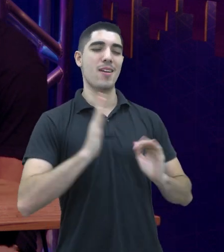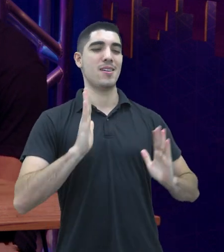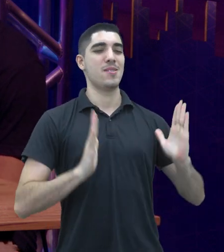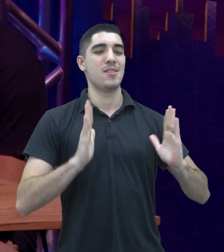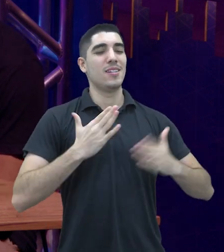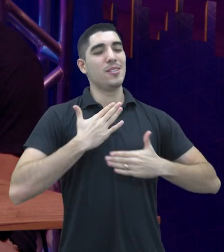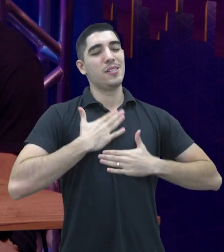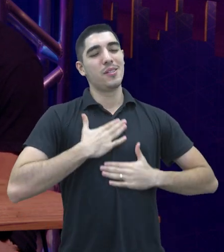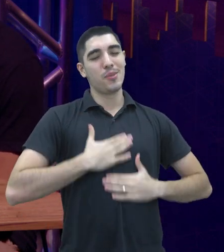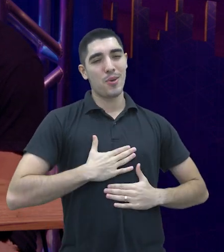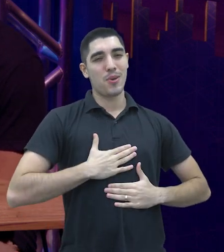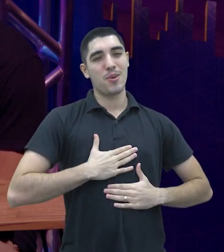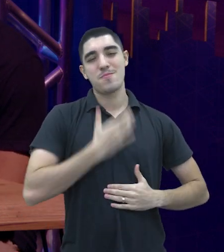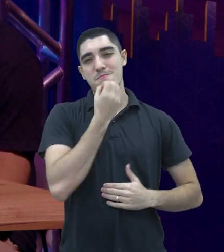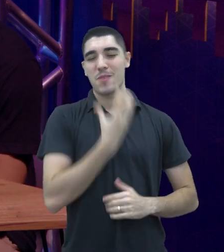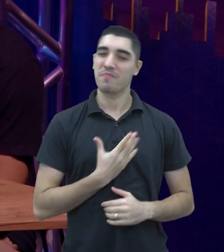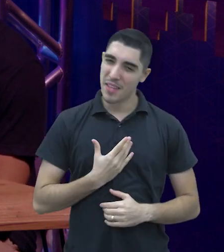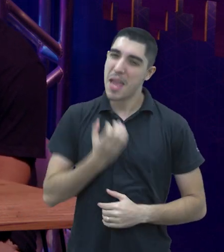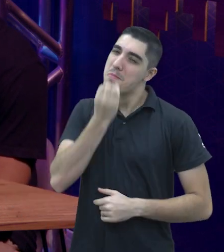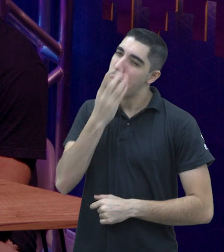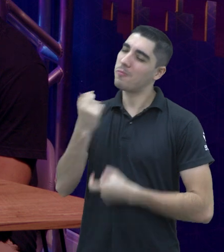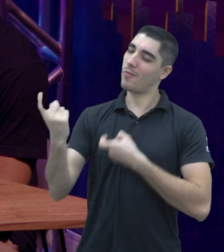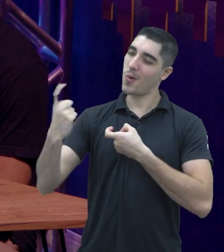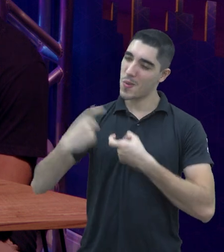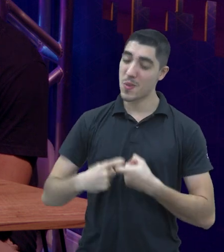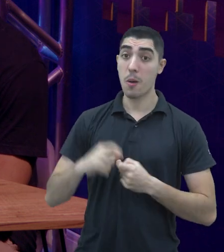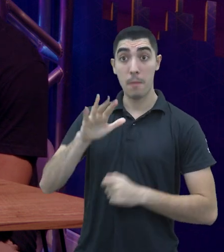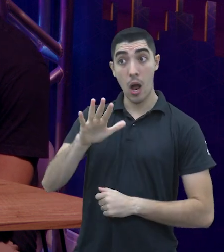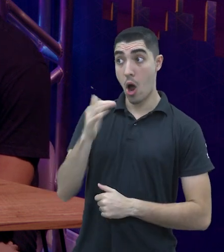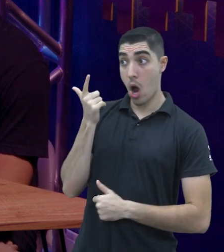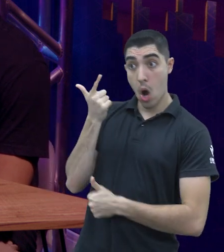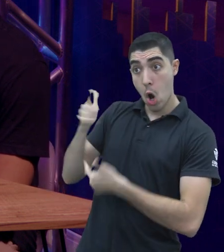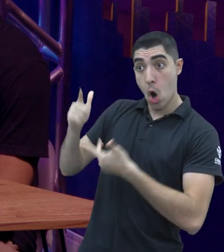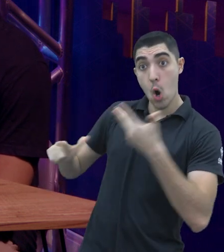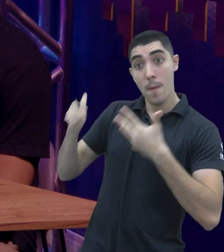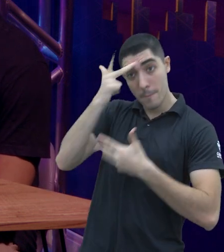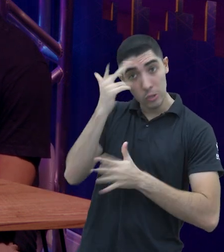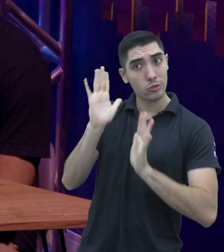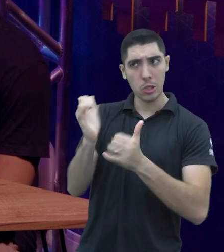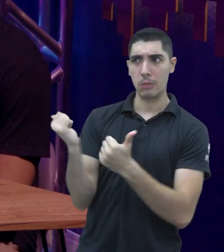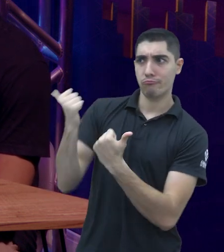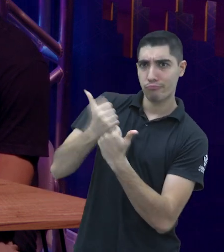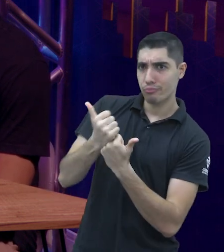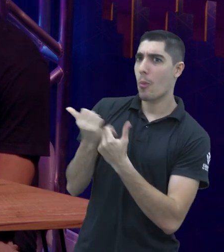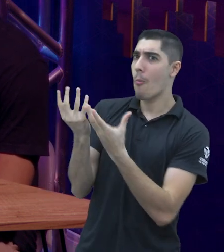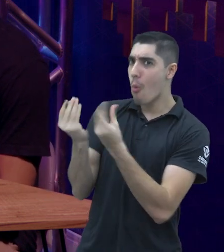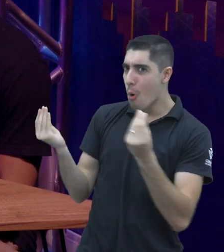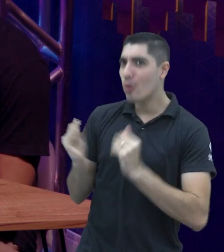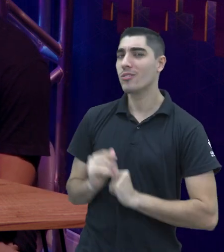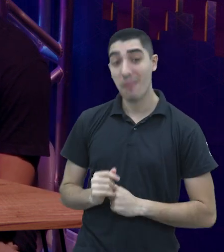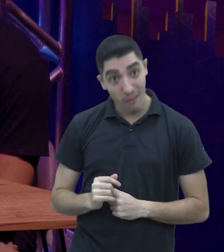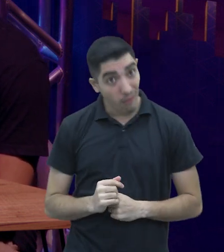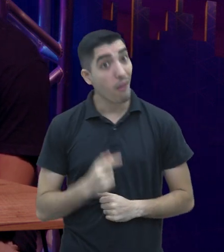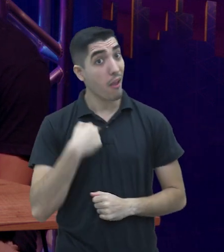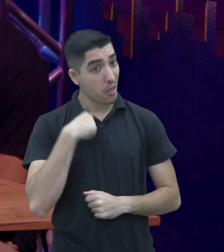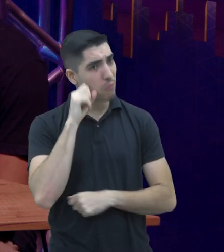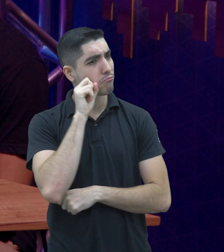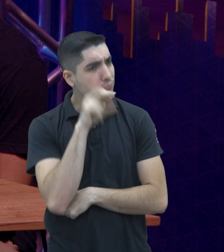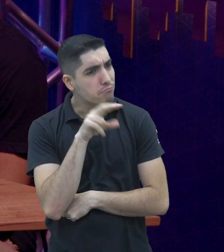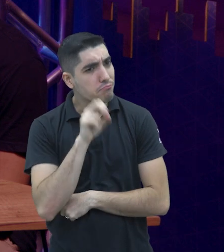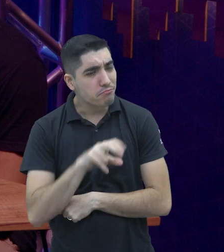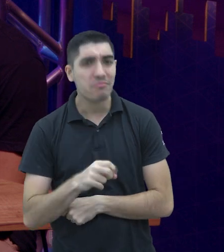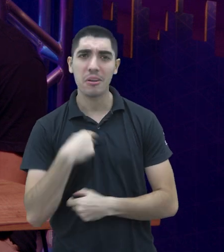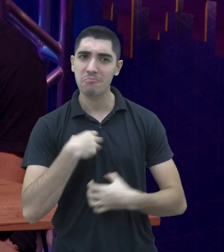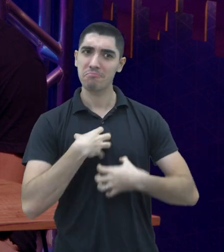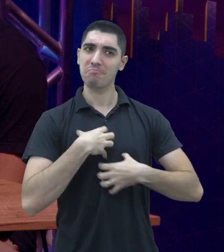férias. Foi muito bom. Que bom ter você de volta. Mas, uma galera passou por aqui nas suas férias, viu? Pois é, Samuel. Eu fiquei